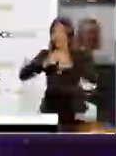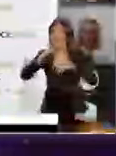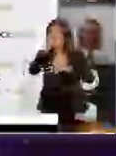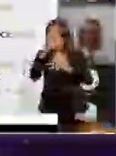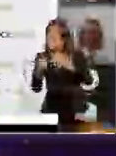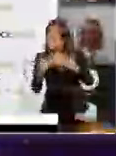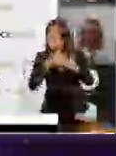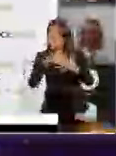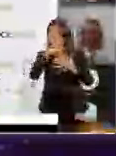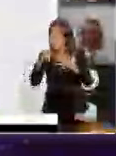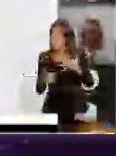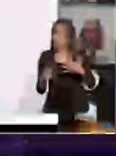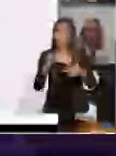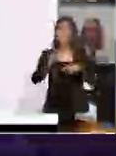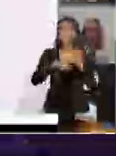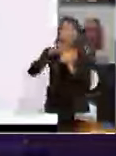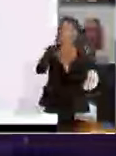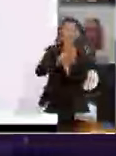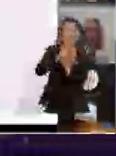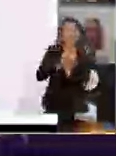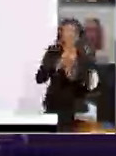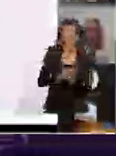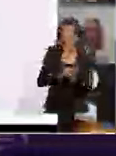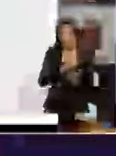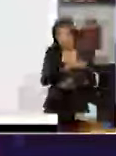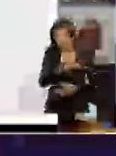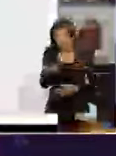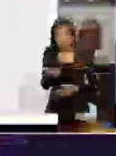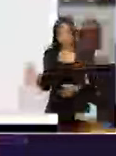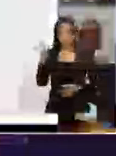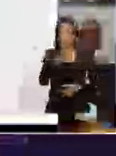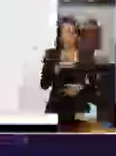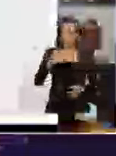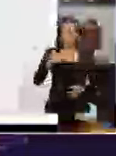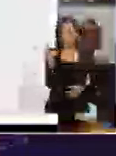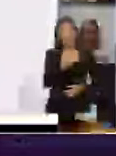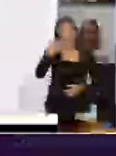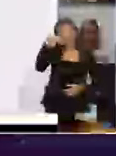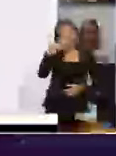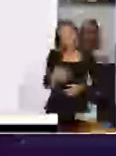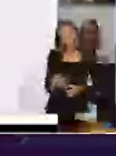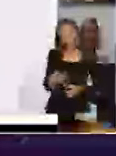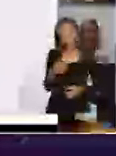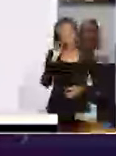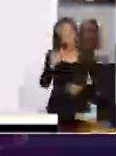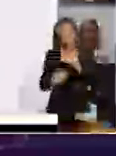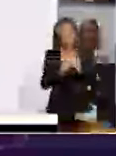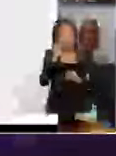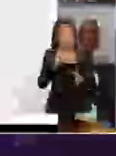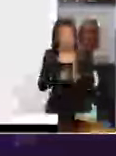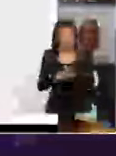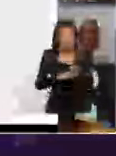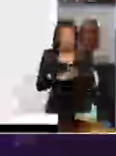de subnotificação nós temos em cada um desses cumulativos. Quando a gente entende a eficácia declarada dos estudos de